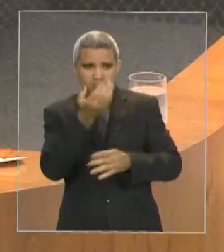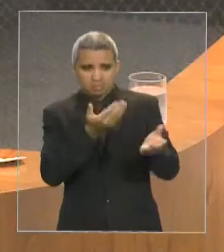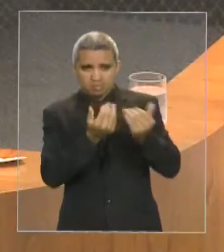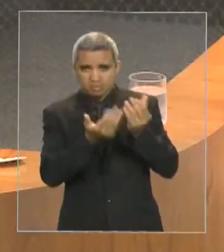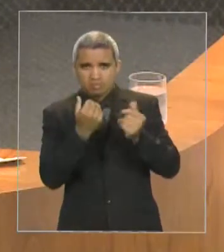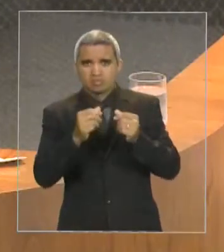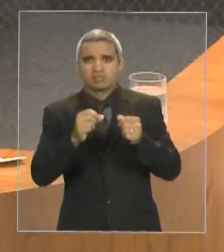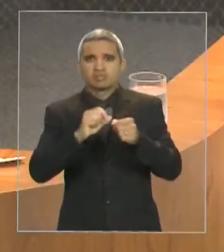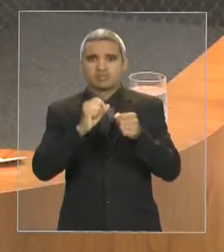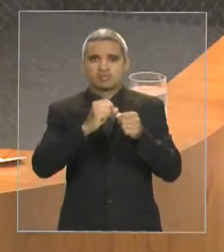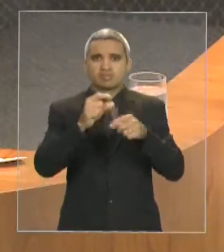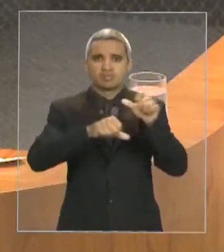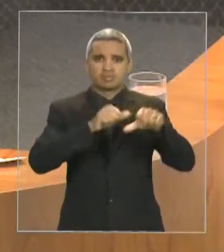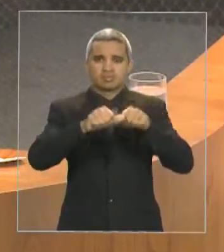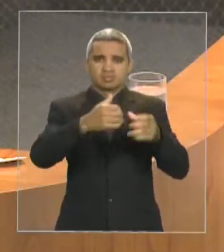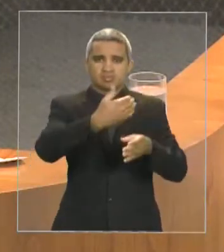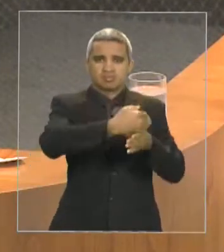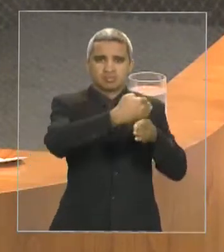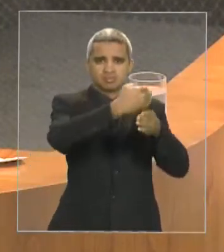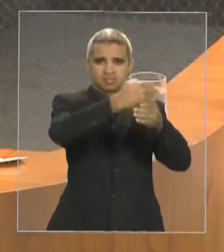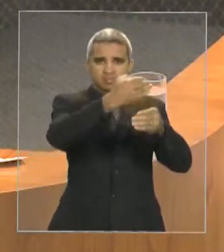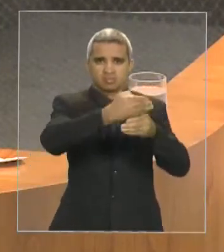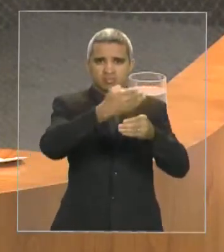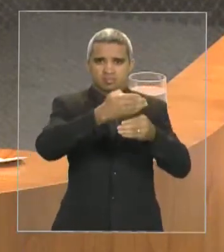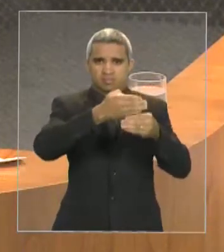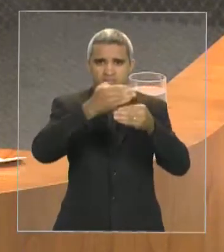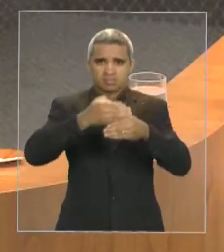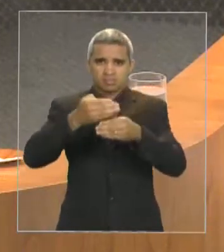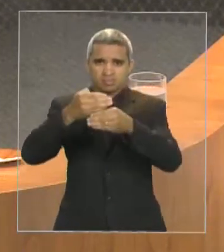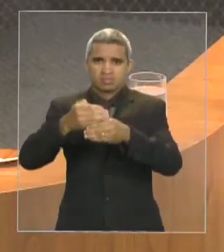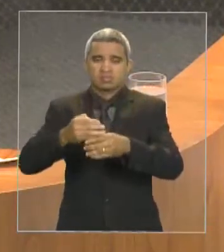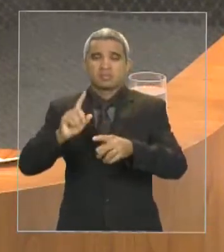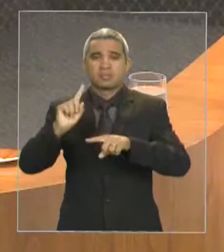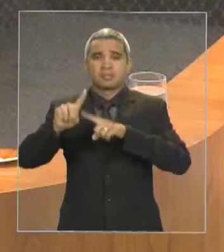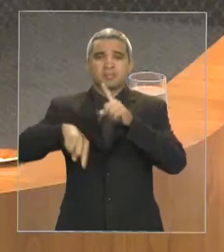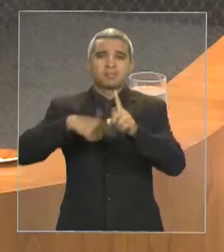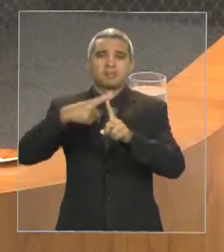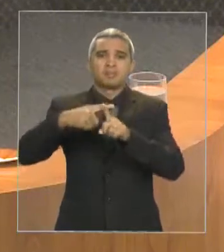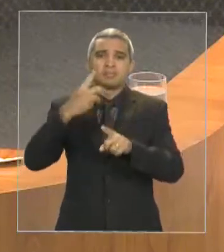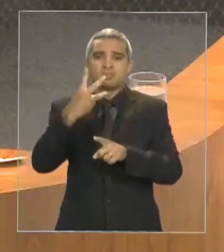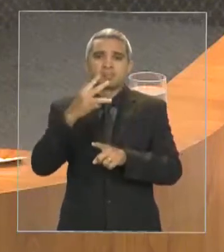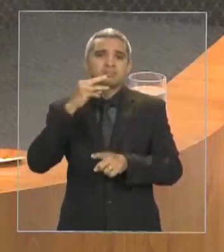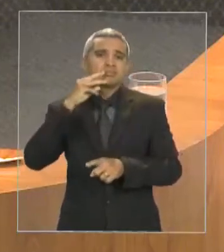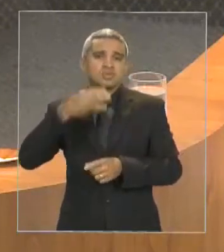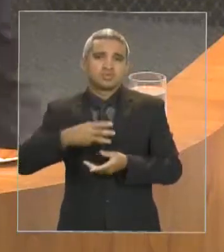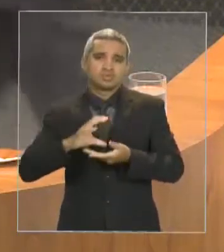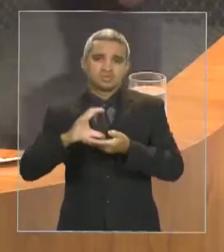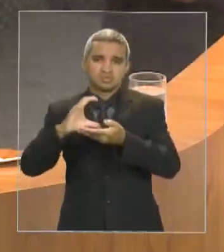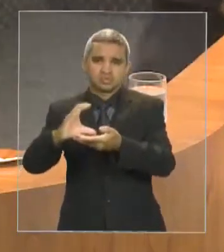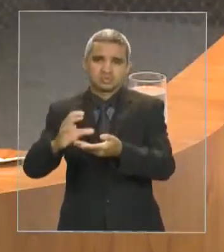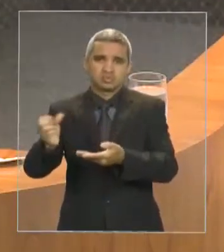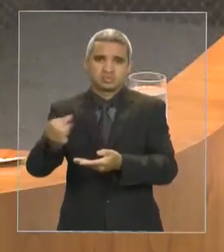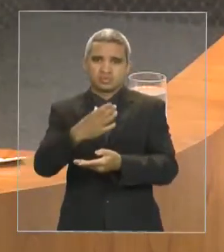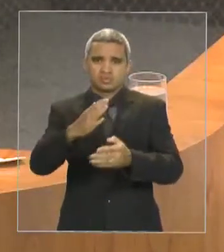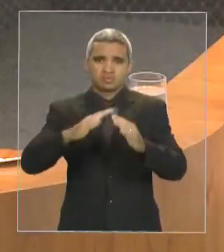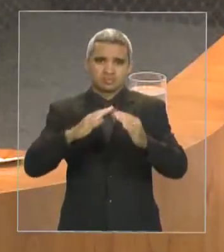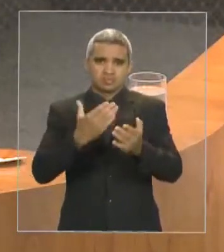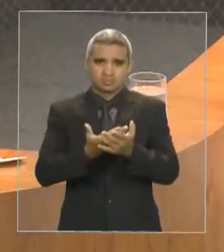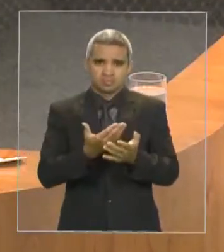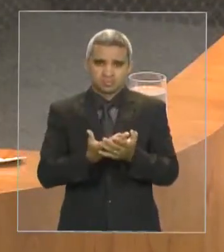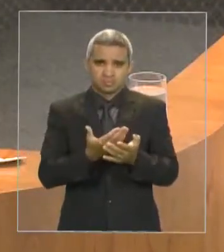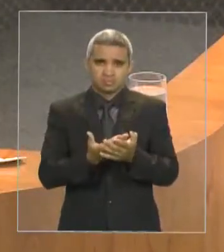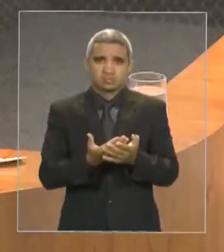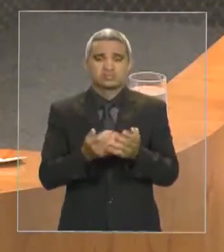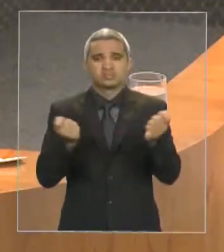foram imediatamente beneficiados. Foram mais de 3 milhões investidos nas 9 escolas, entregues que têm capacidade de atender